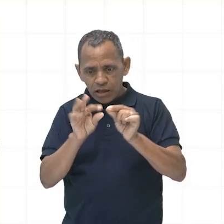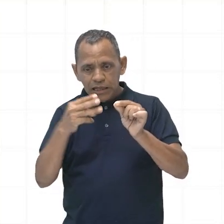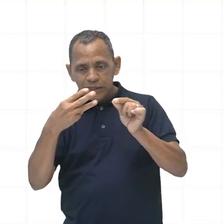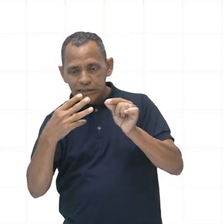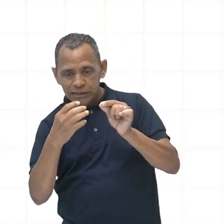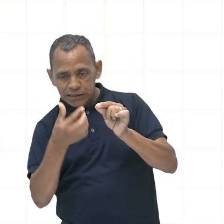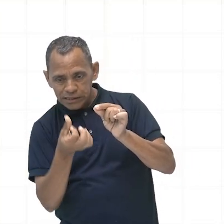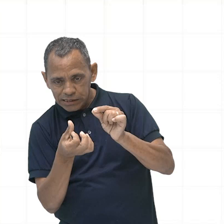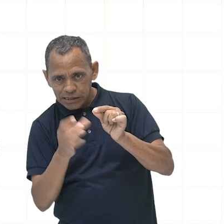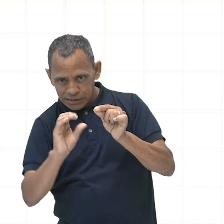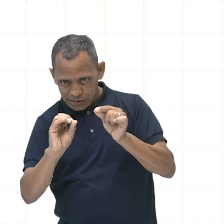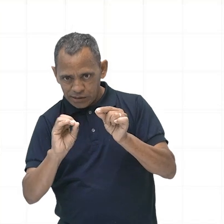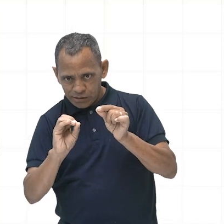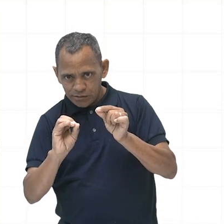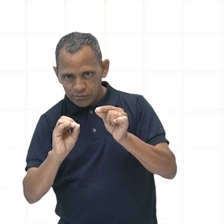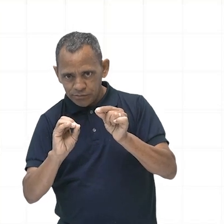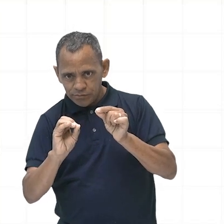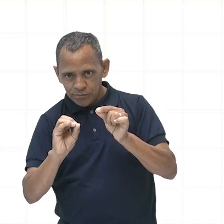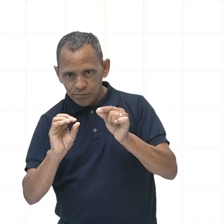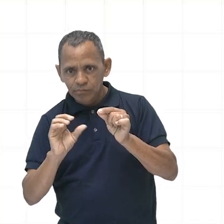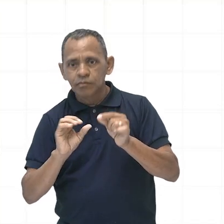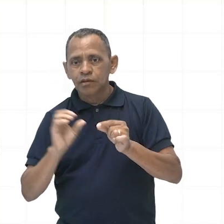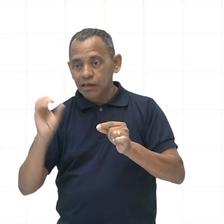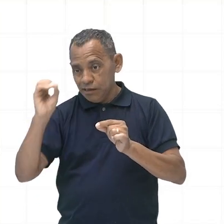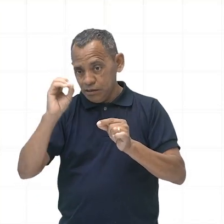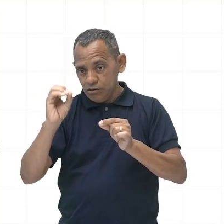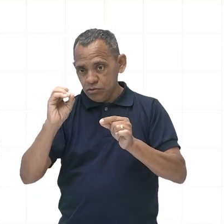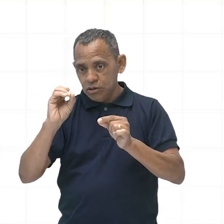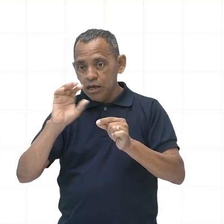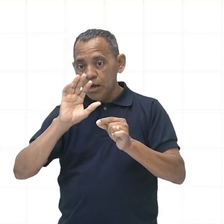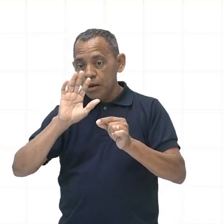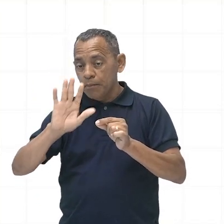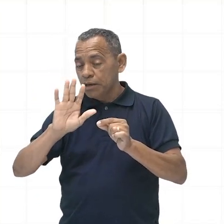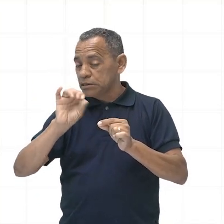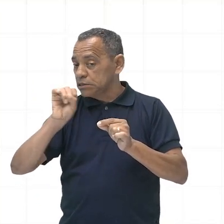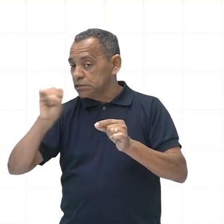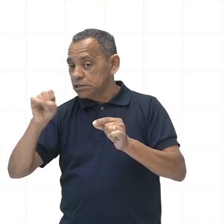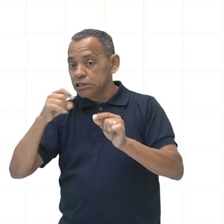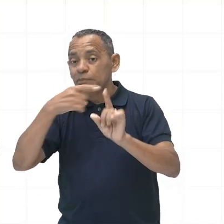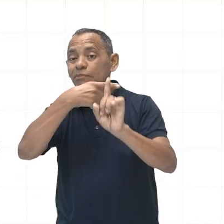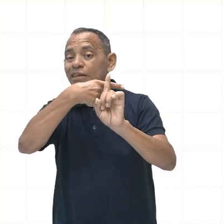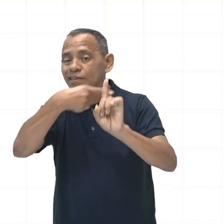meia volta, ele é igual a 180.